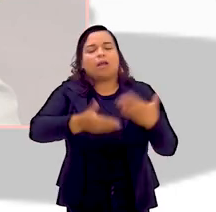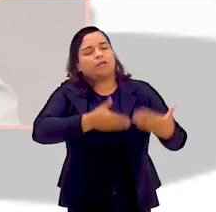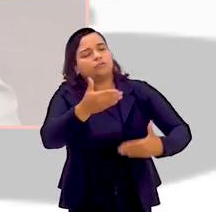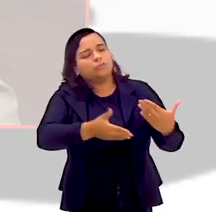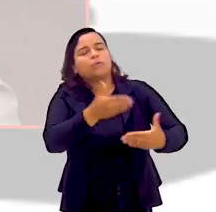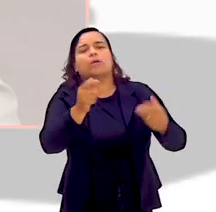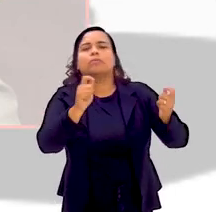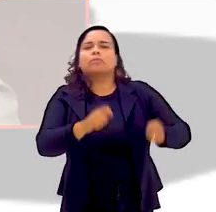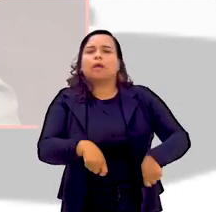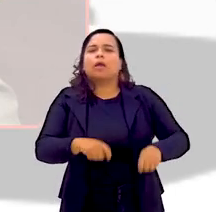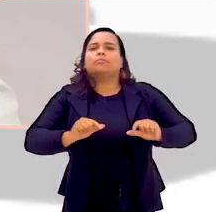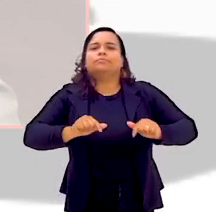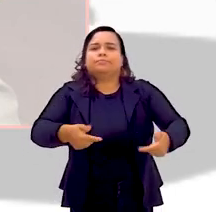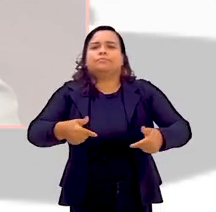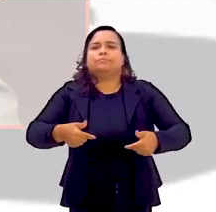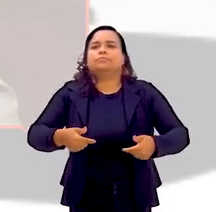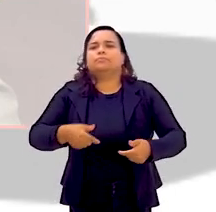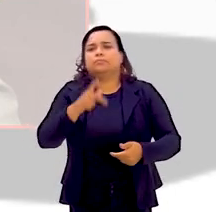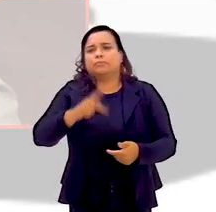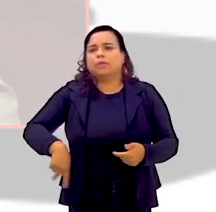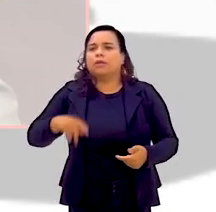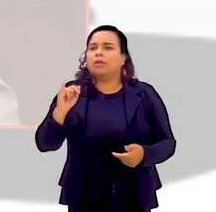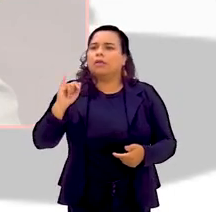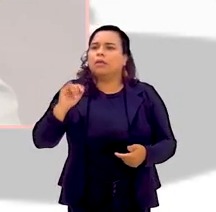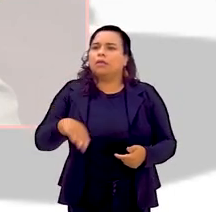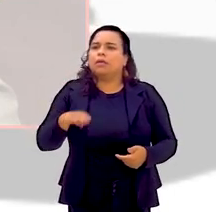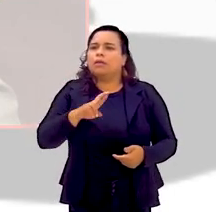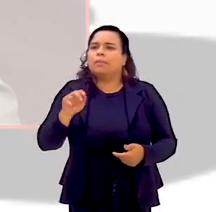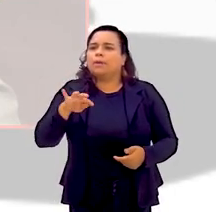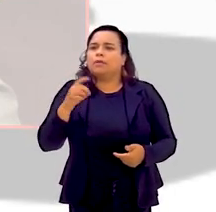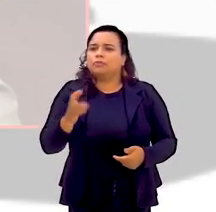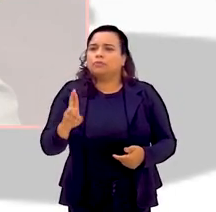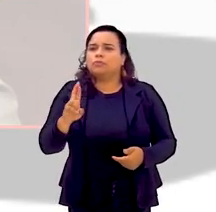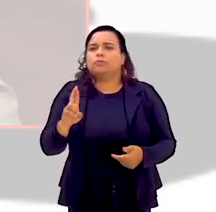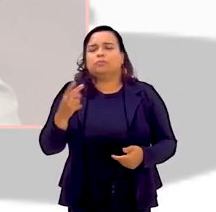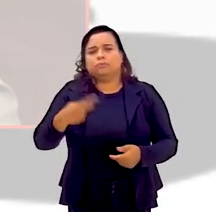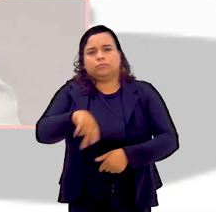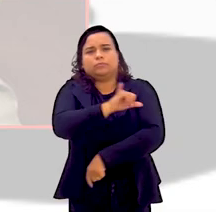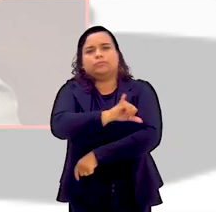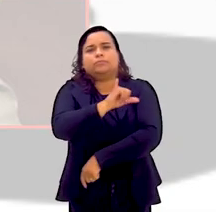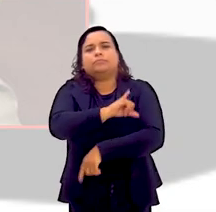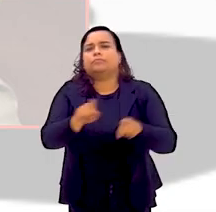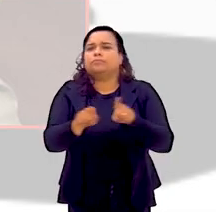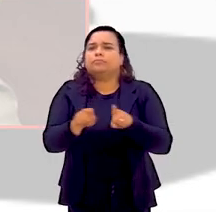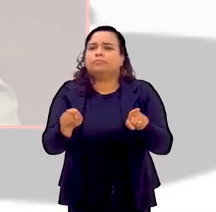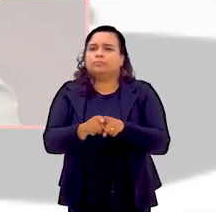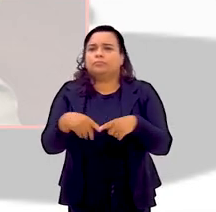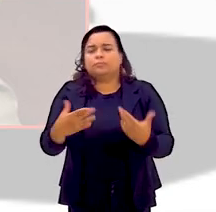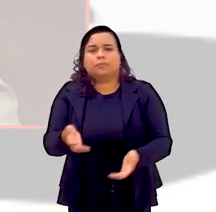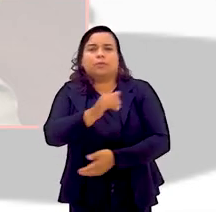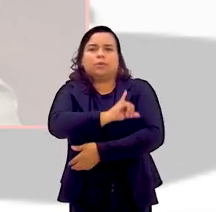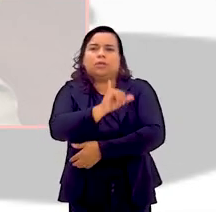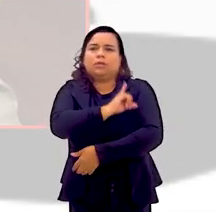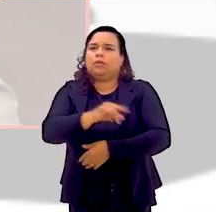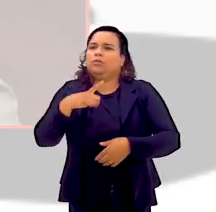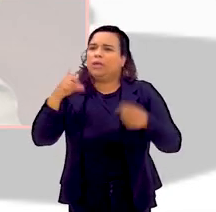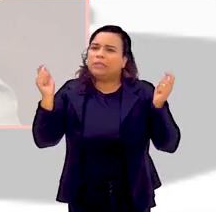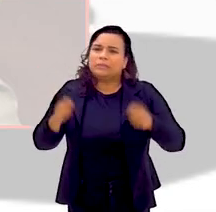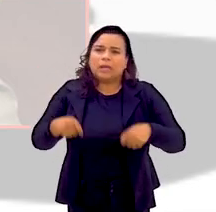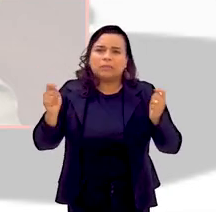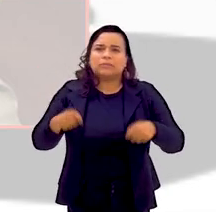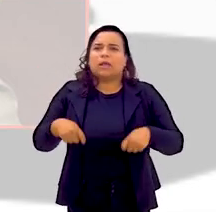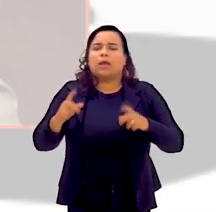do estabelecimento do nosso presidente Embratur sendo oriundo também do Rio de Janeiro. O Rio agora tem, né,